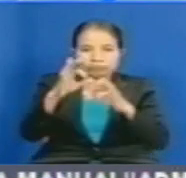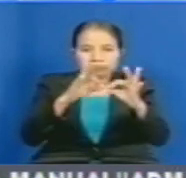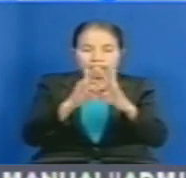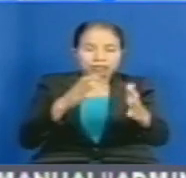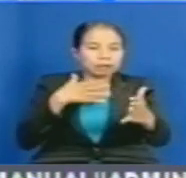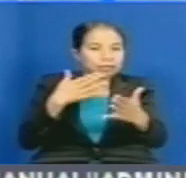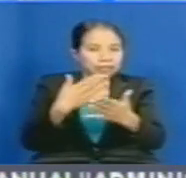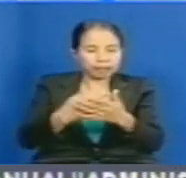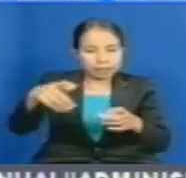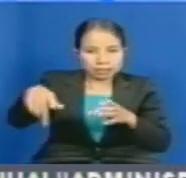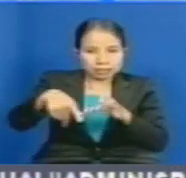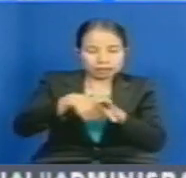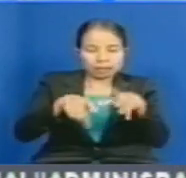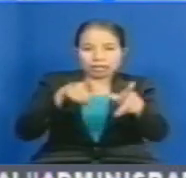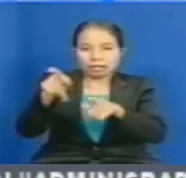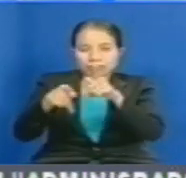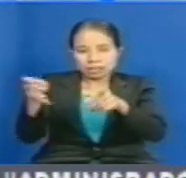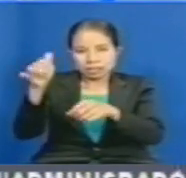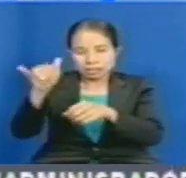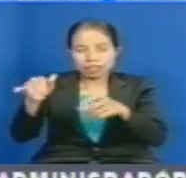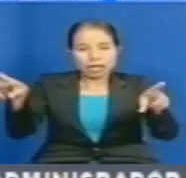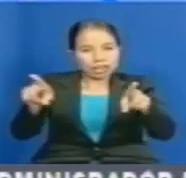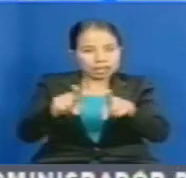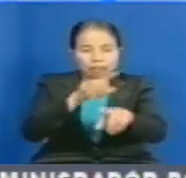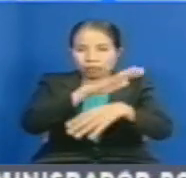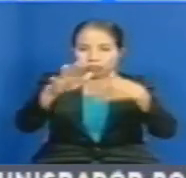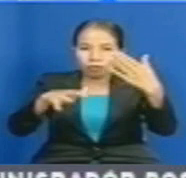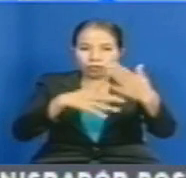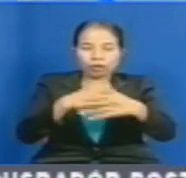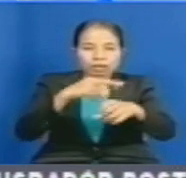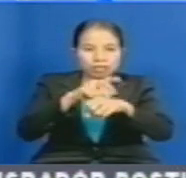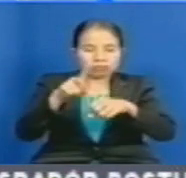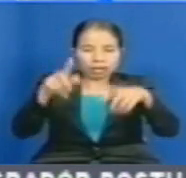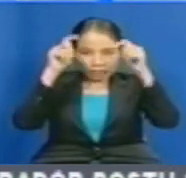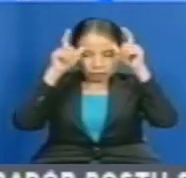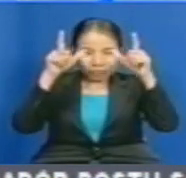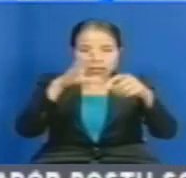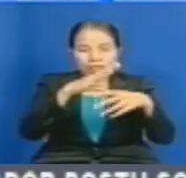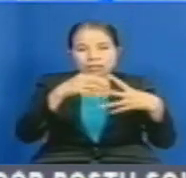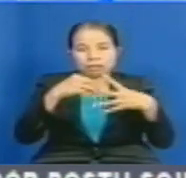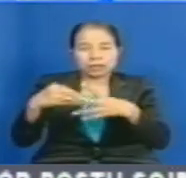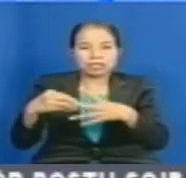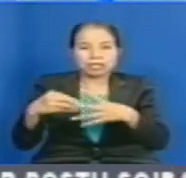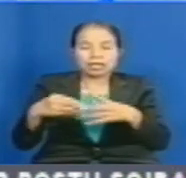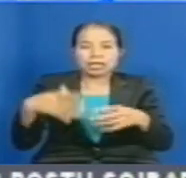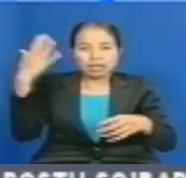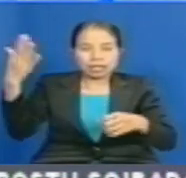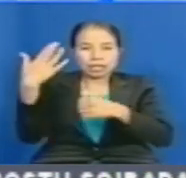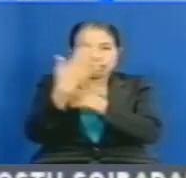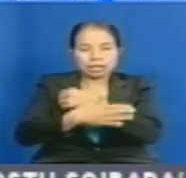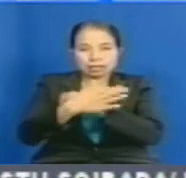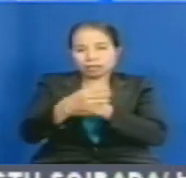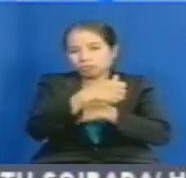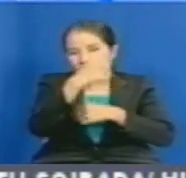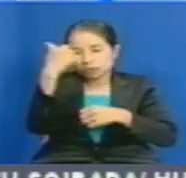kelihatan participação itanenia sidraun sira geralmente ia territorio nasional liliu ba ia Maluk timoruan sira nebe maka loron baloron